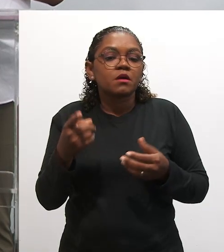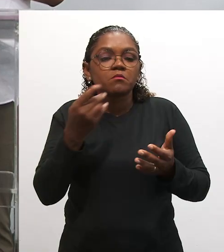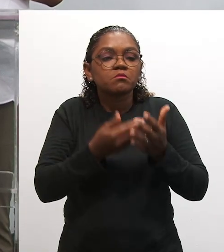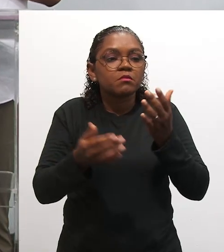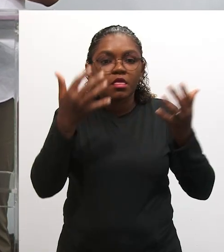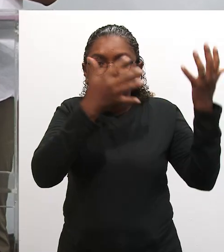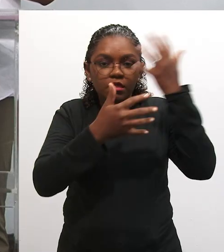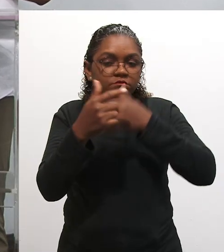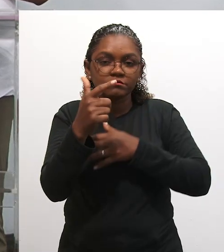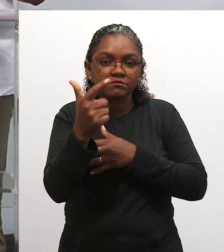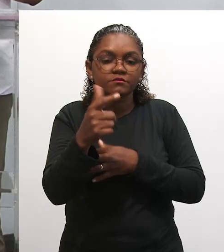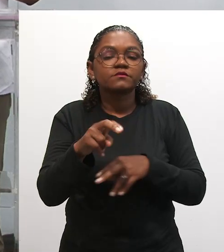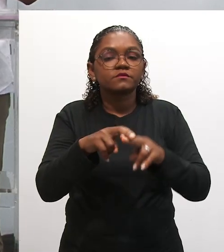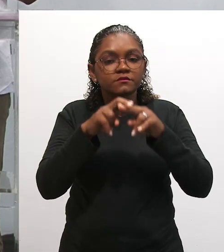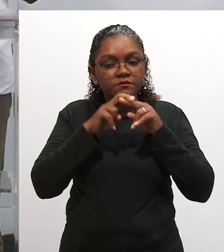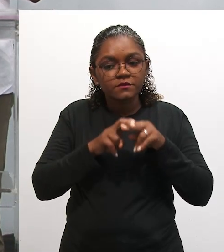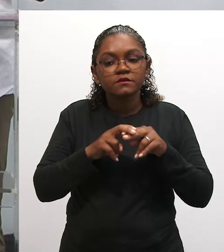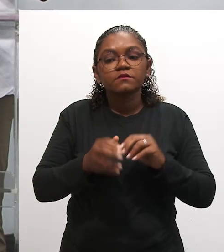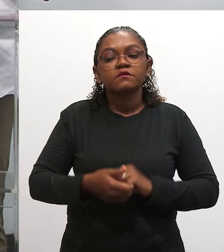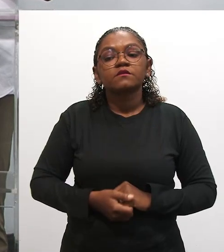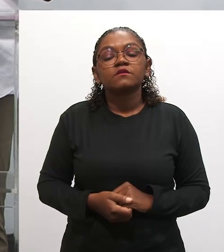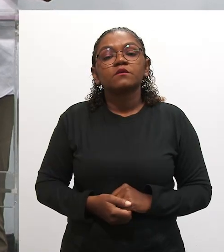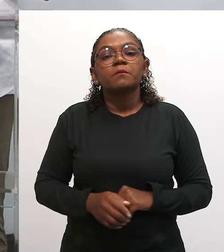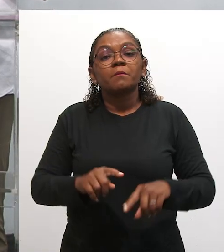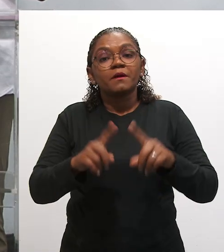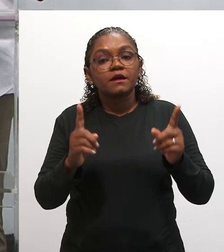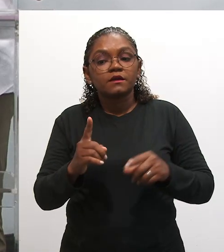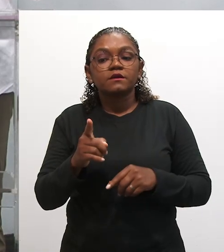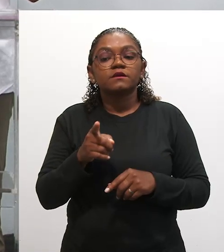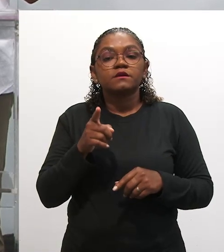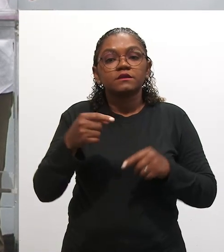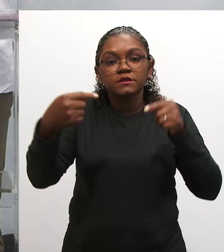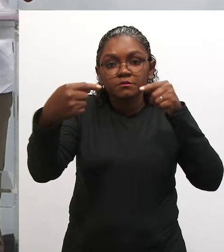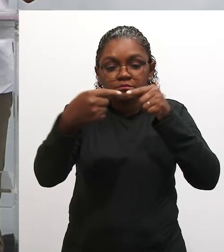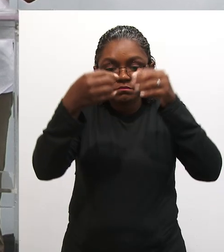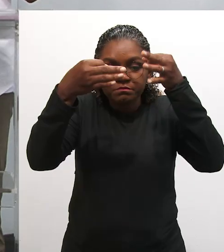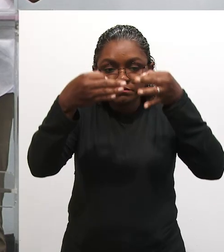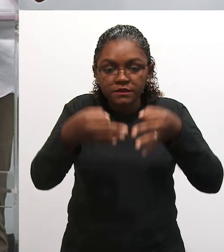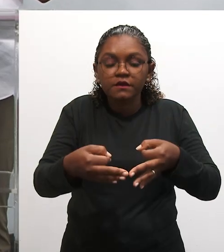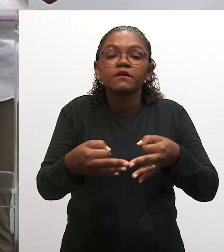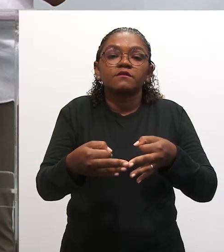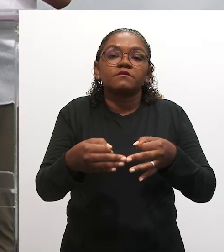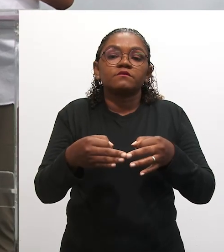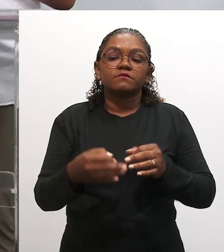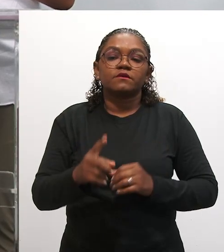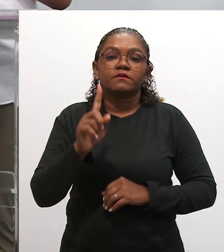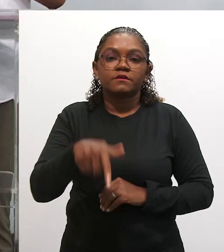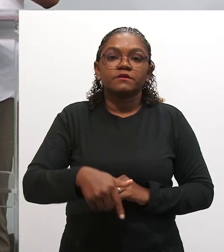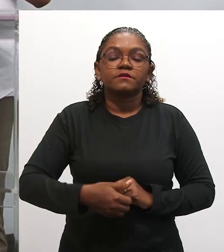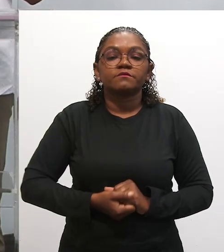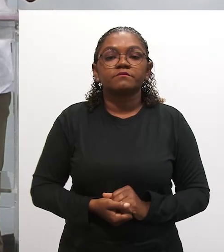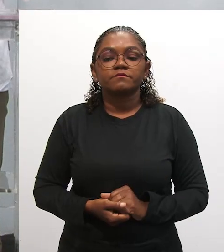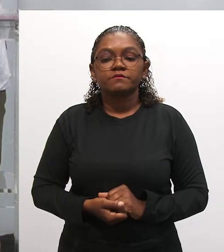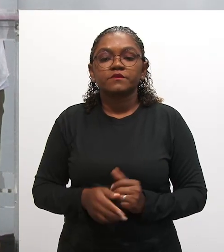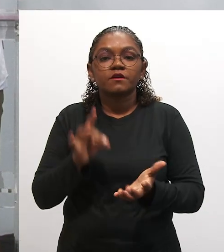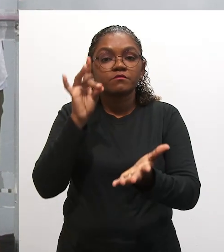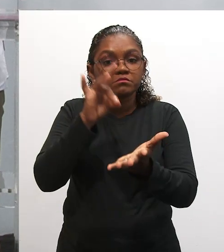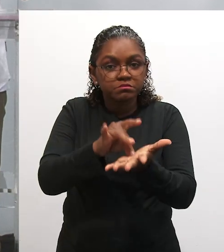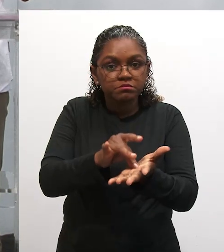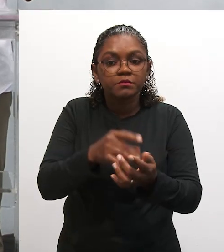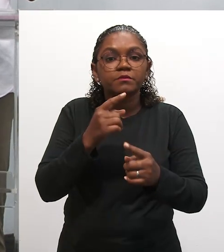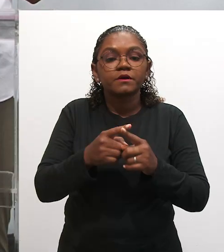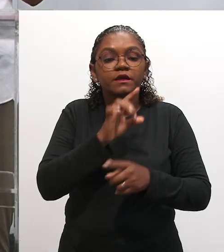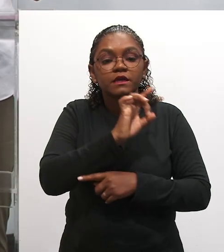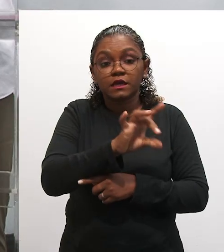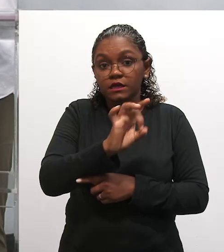sente perdido. E isso acontece quando esse alinhamento ele está feito de forma efetiva, fazendo